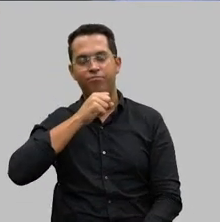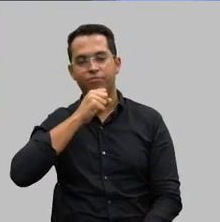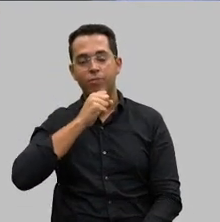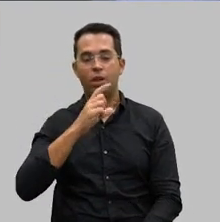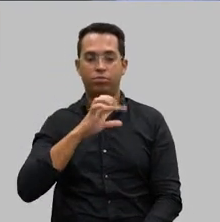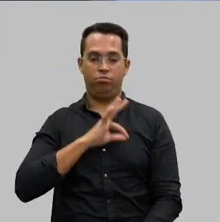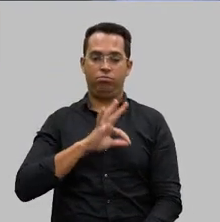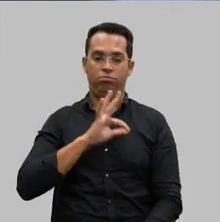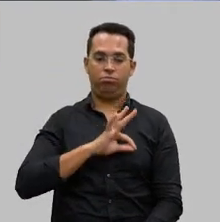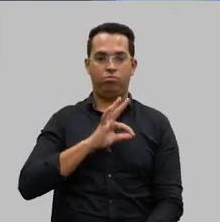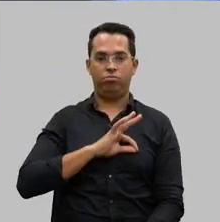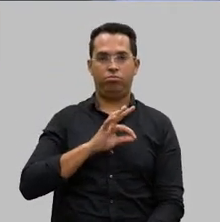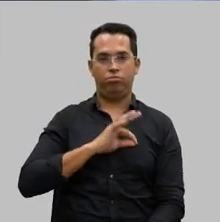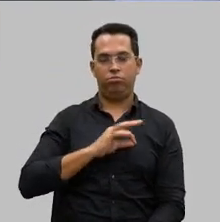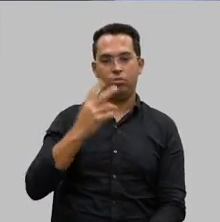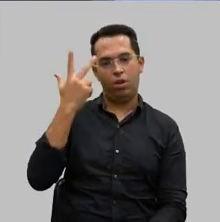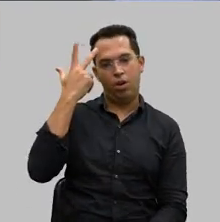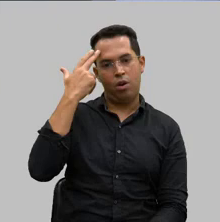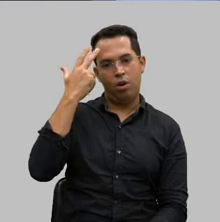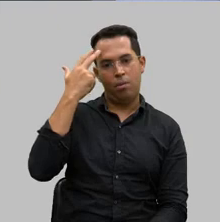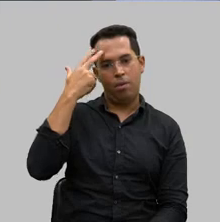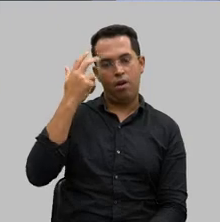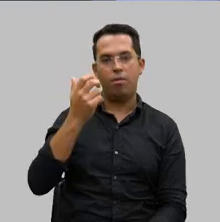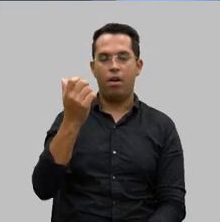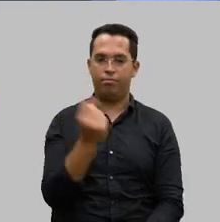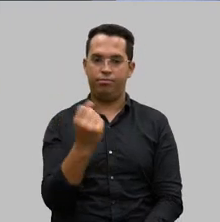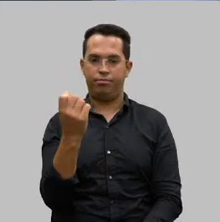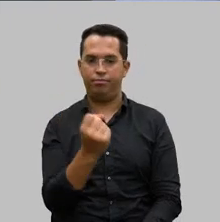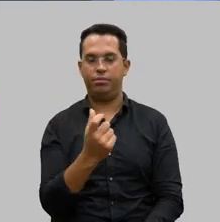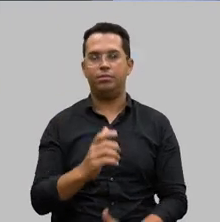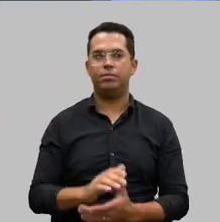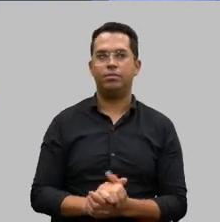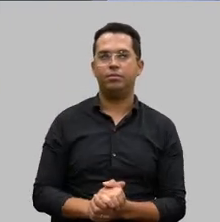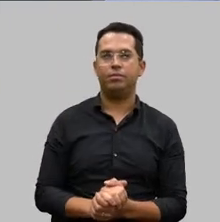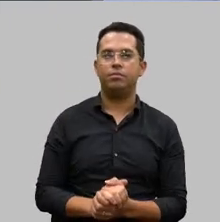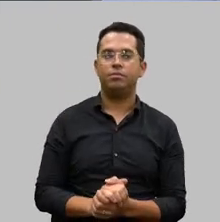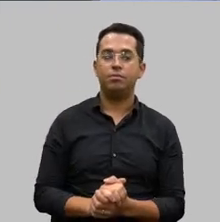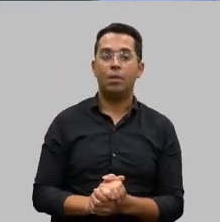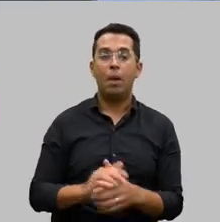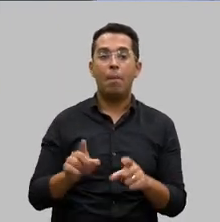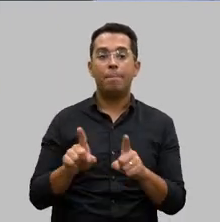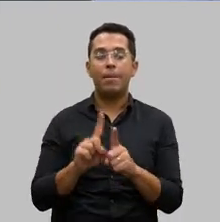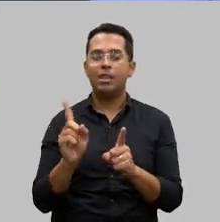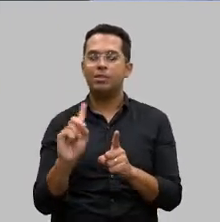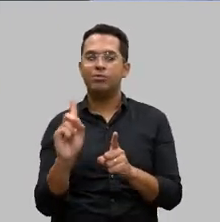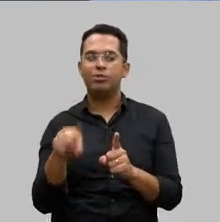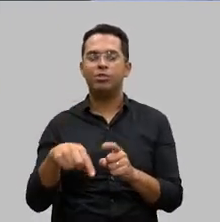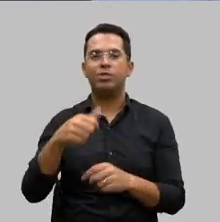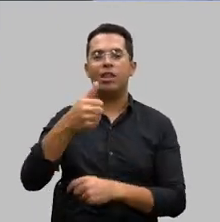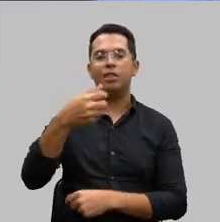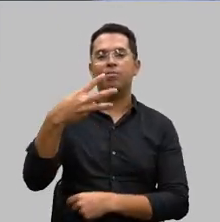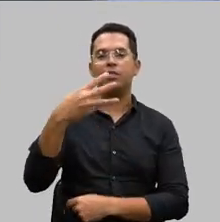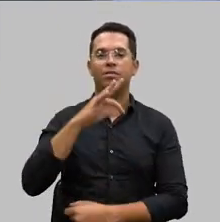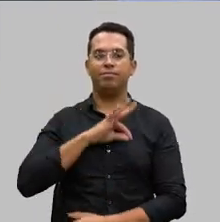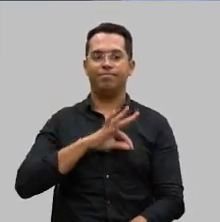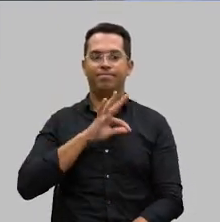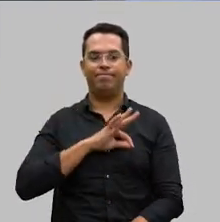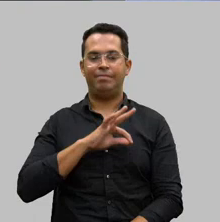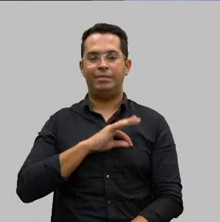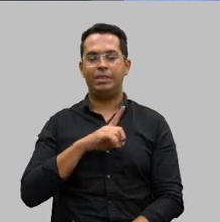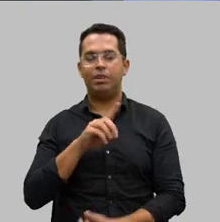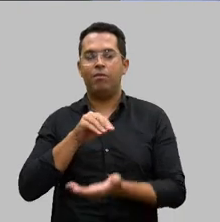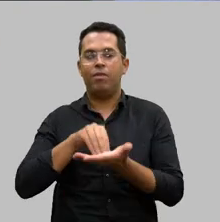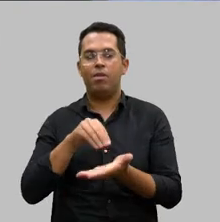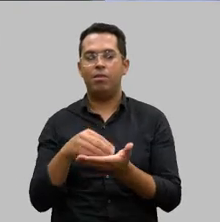prestação continuada na época que nem 13 tinha e o não dava para comprar o medicamento